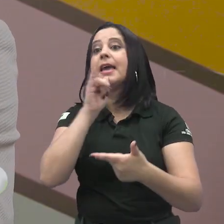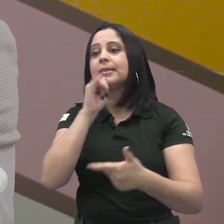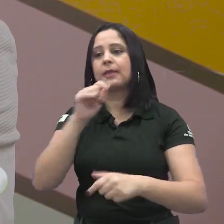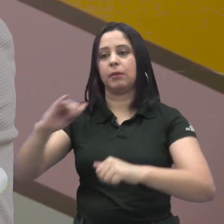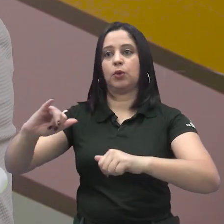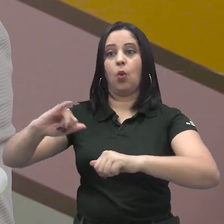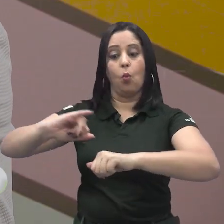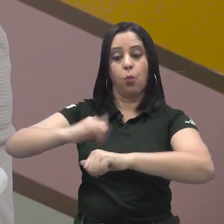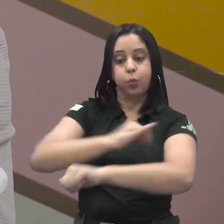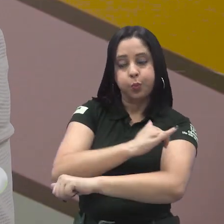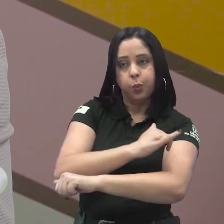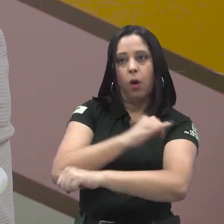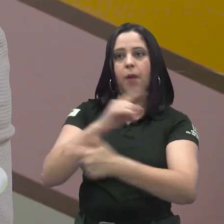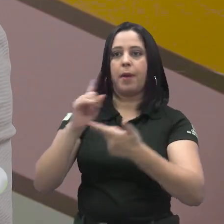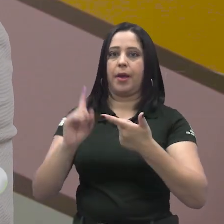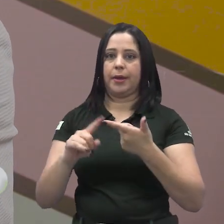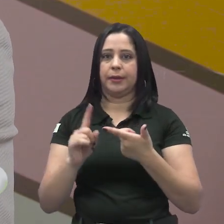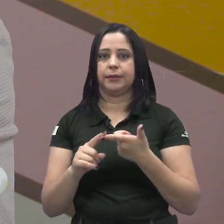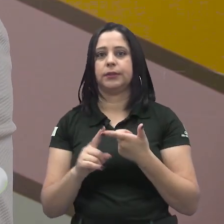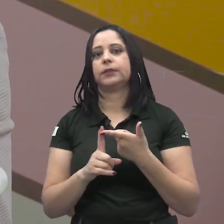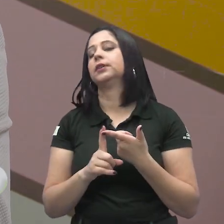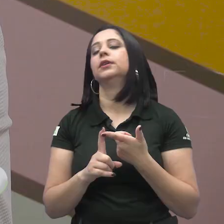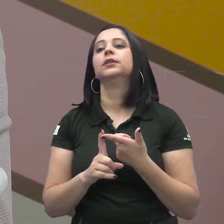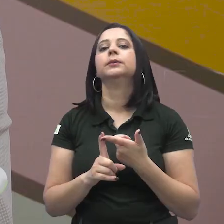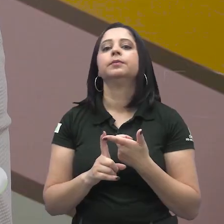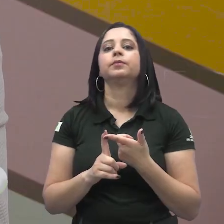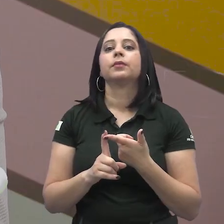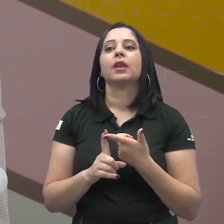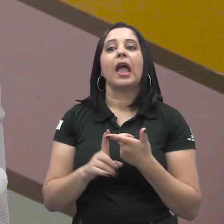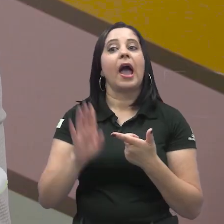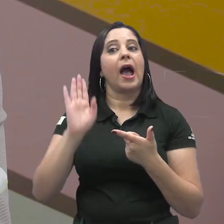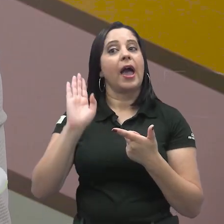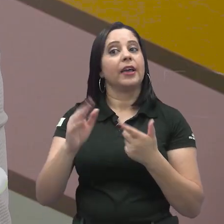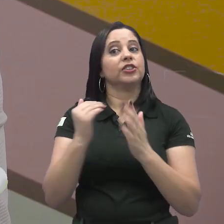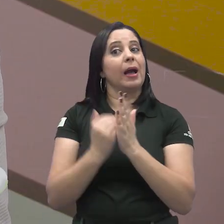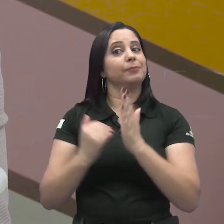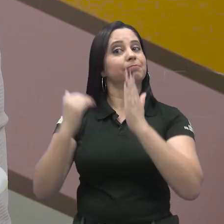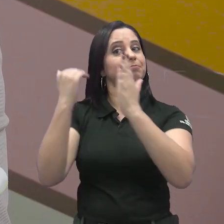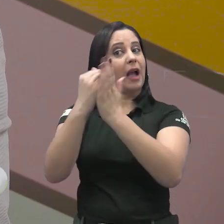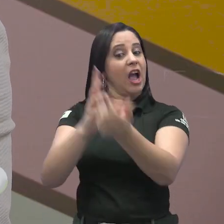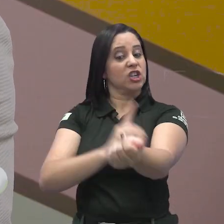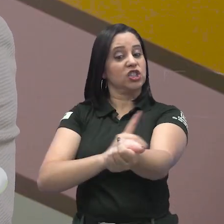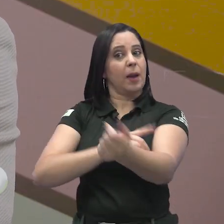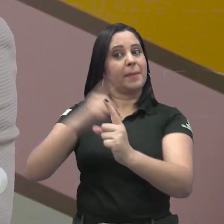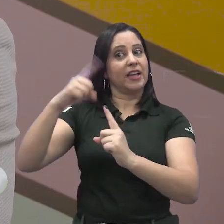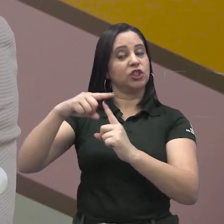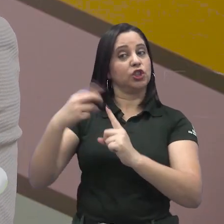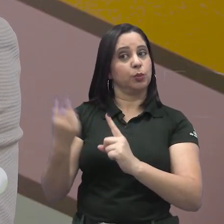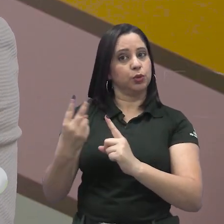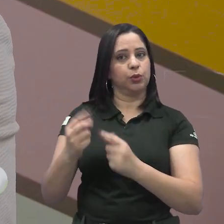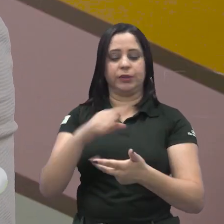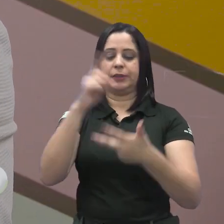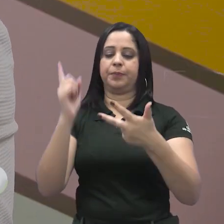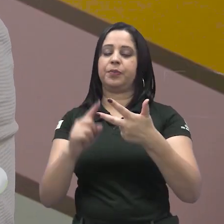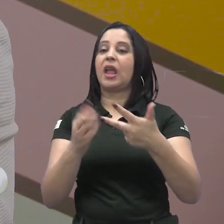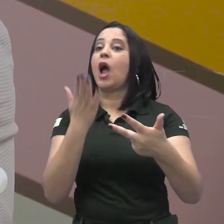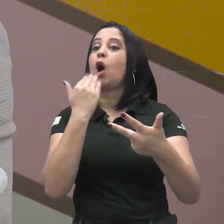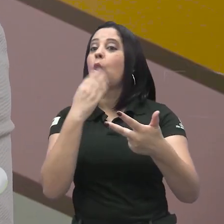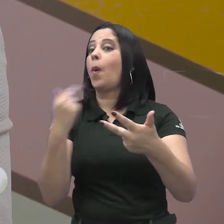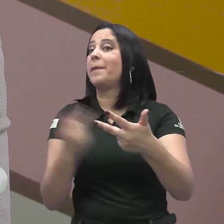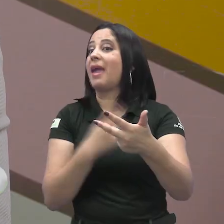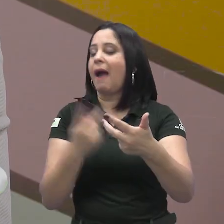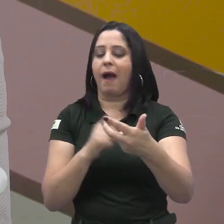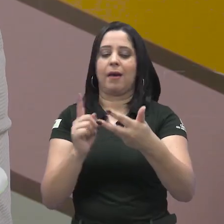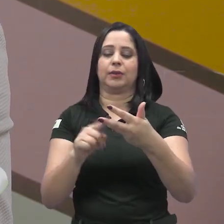né, ou uma obesidade mais intensa, que já aumenta o risco do diabetes tipo 2, com essa alimentação, com o sedentarismo,